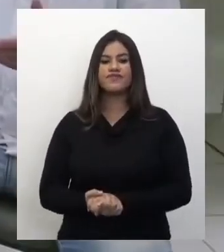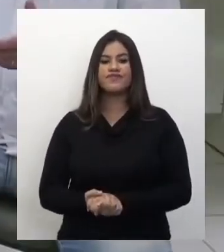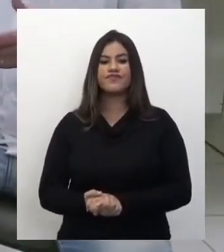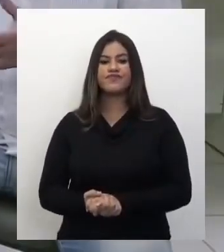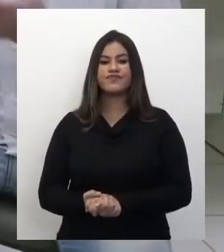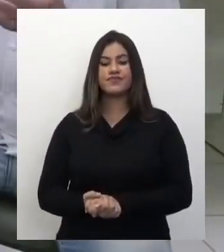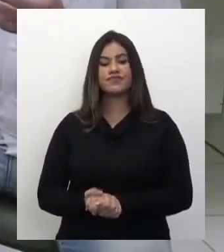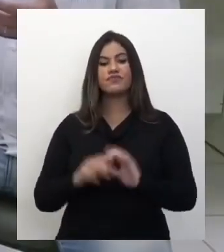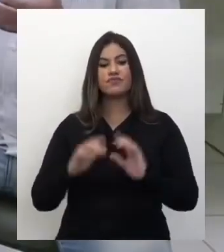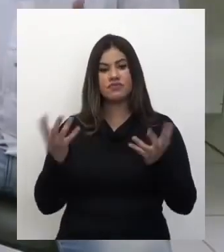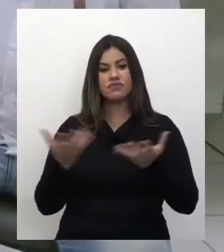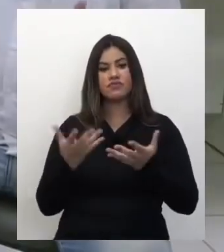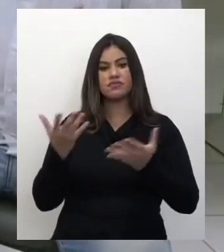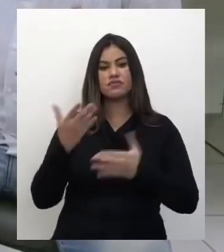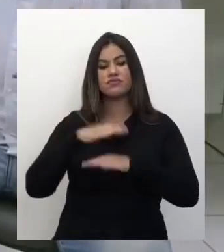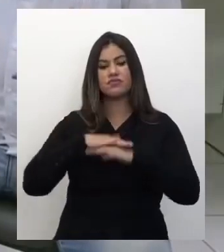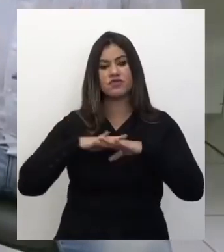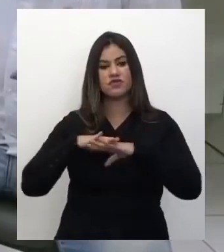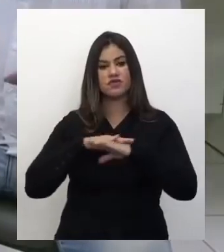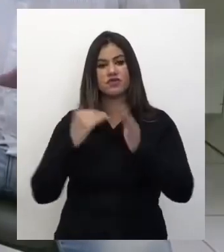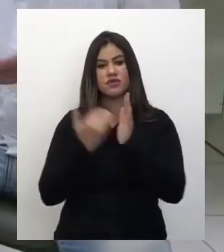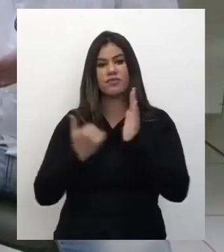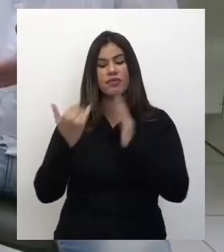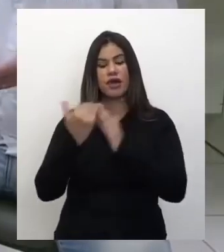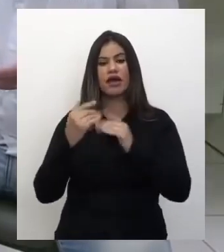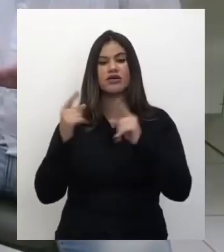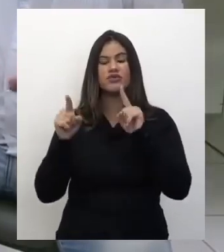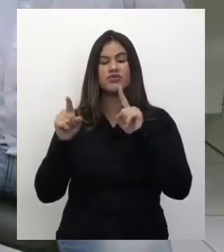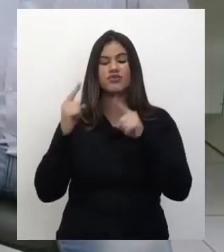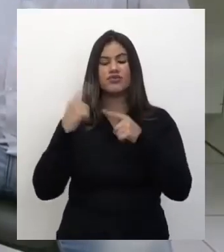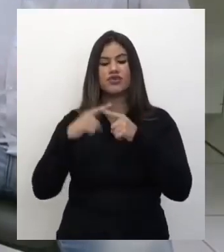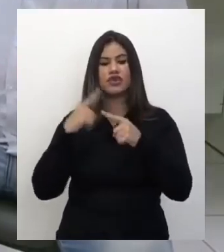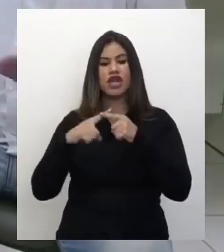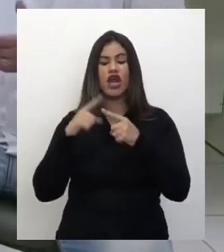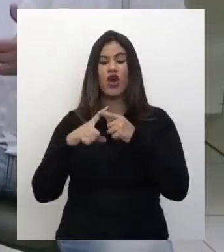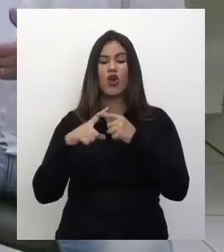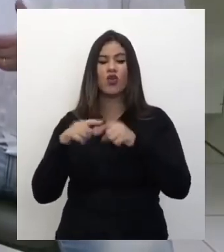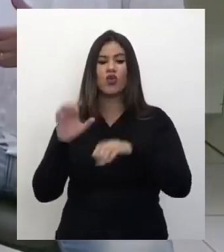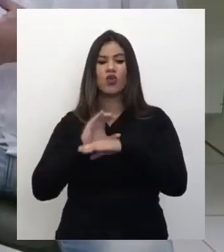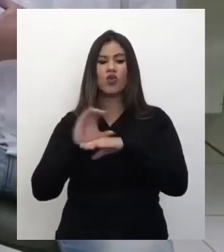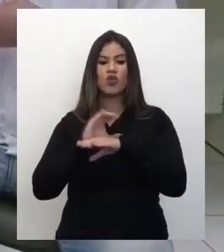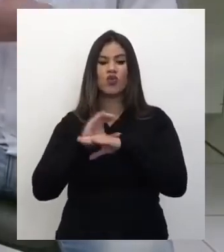porque nessa área, no curso aqui de Engenharia Cartográfica, que nós estamos aqui em Presidente Prudente,